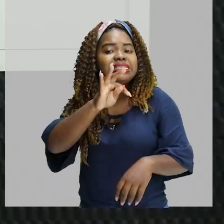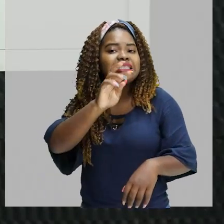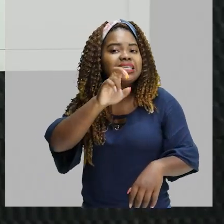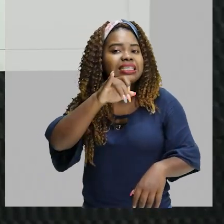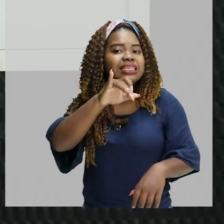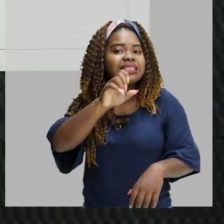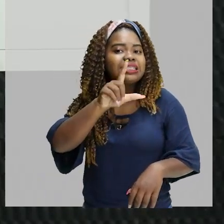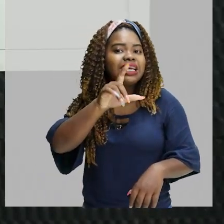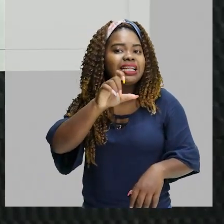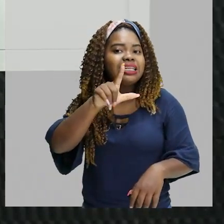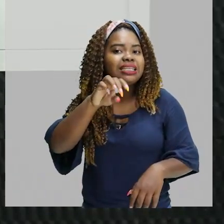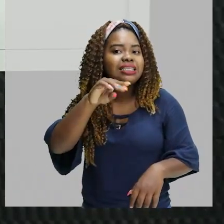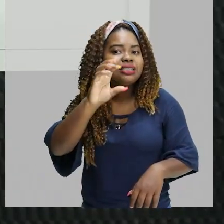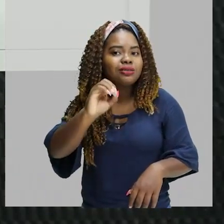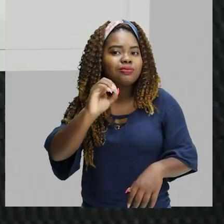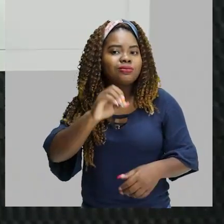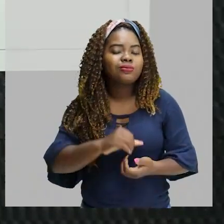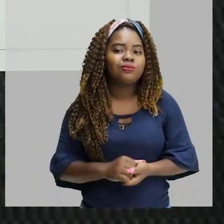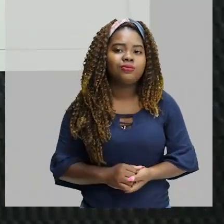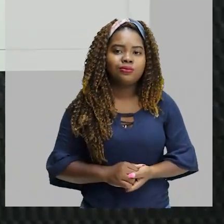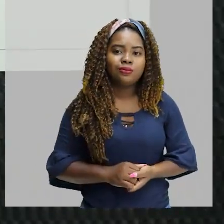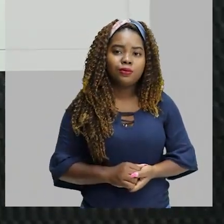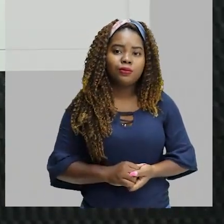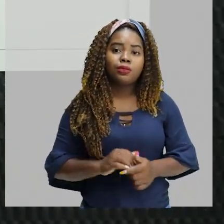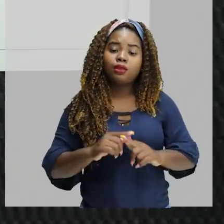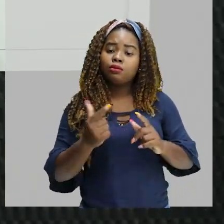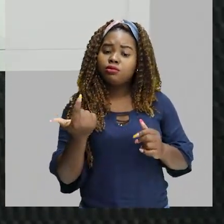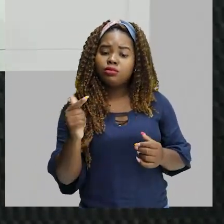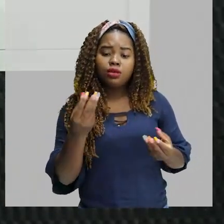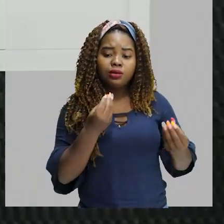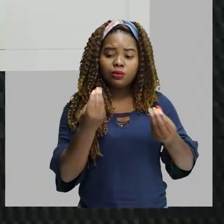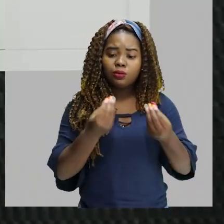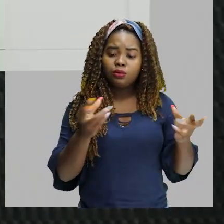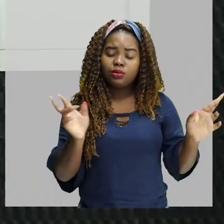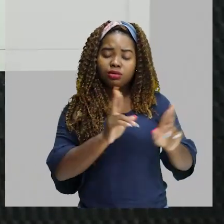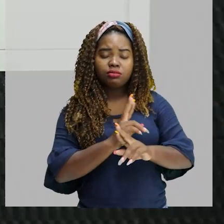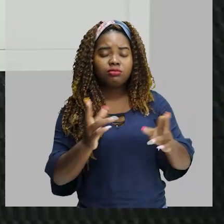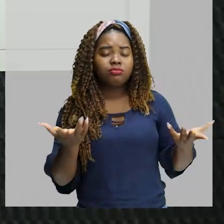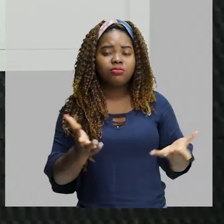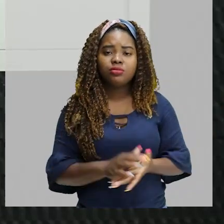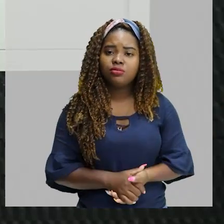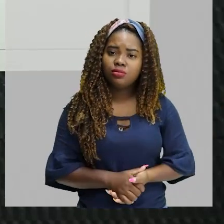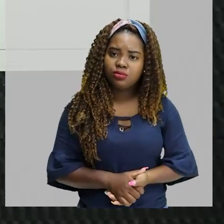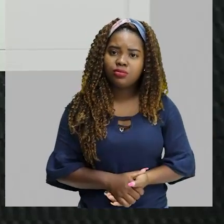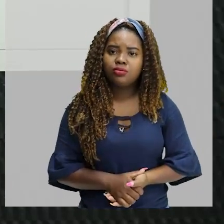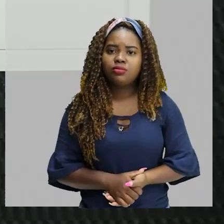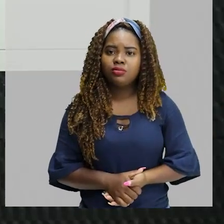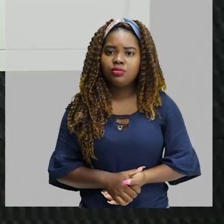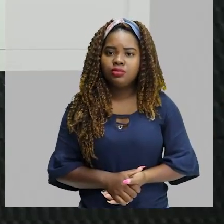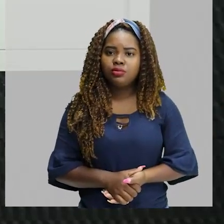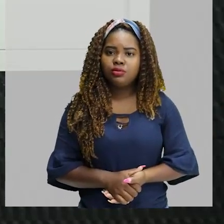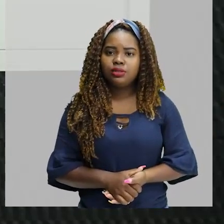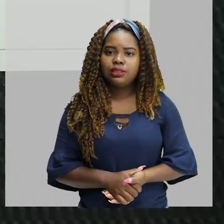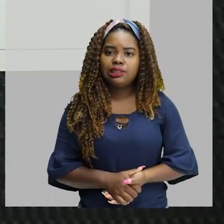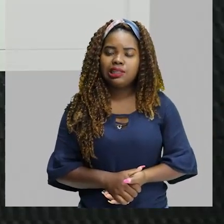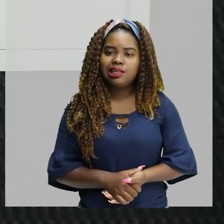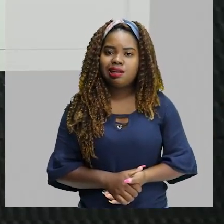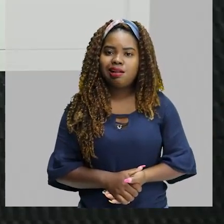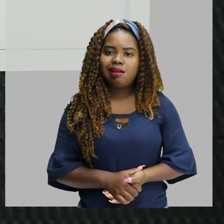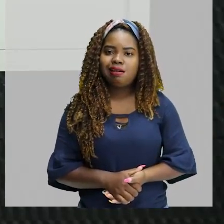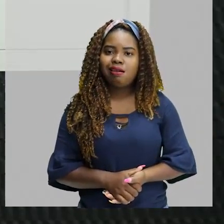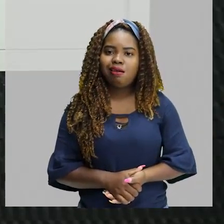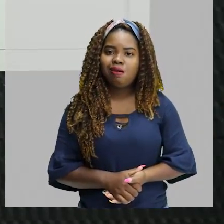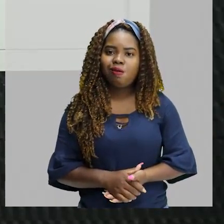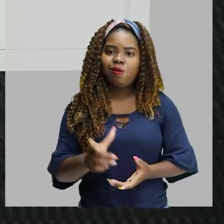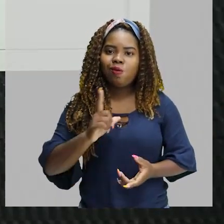dele, ele não tem como, né, você não tratá-lo. E aí eu vou chamá-lo aqui para conversar conosco, o